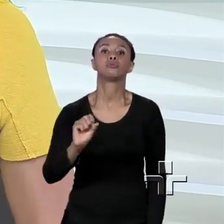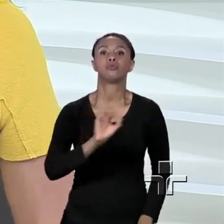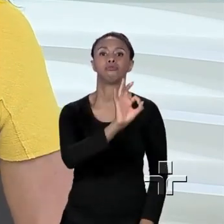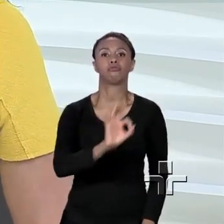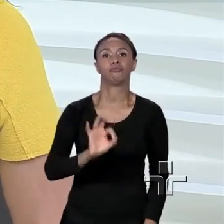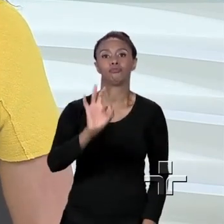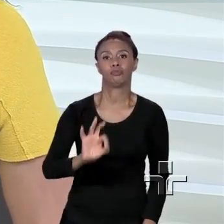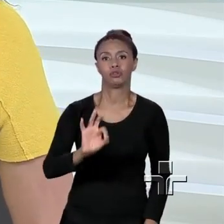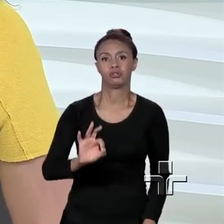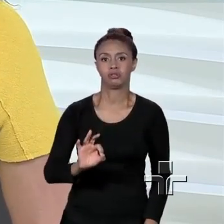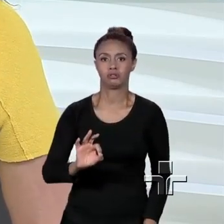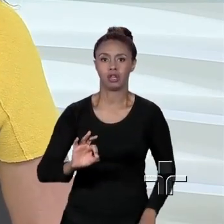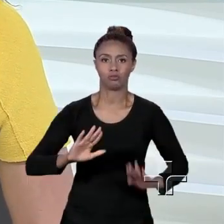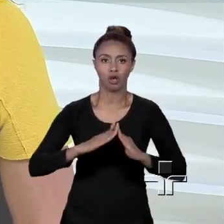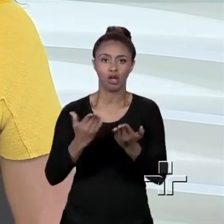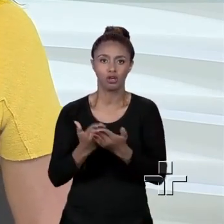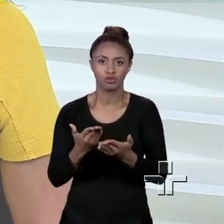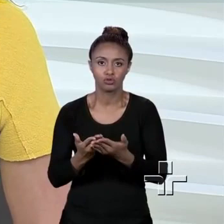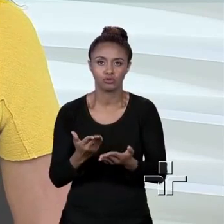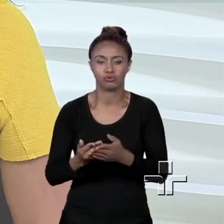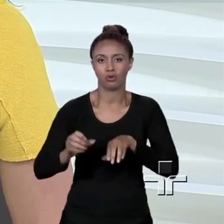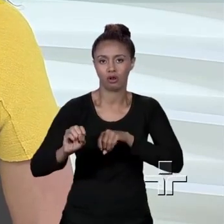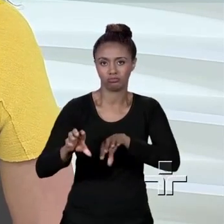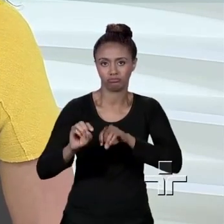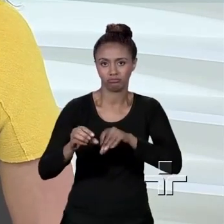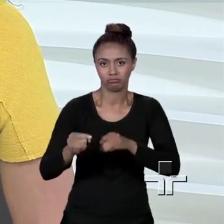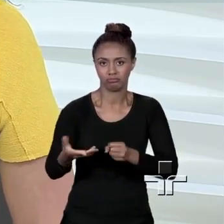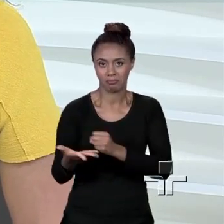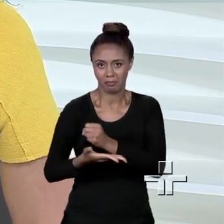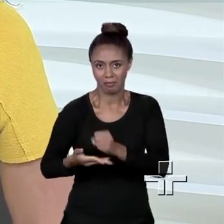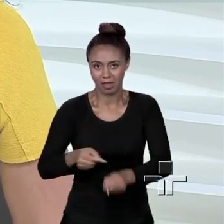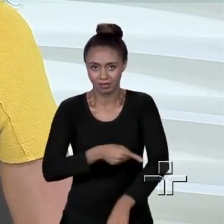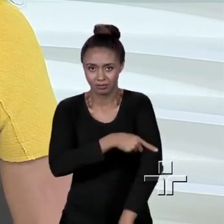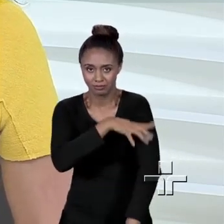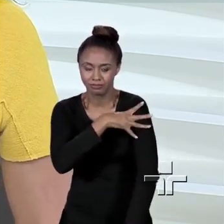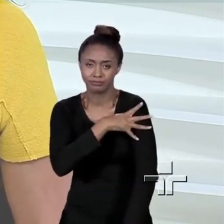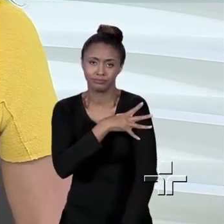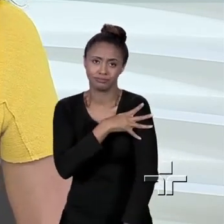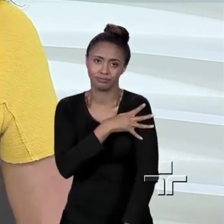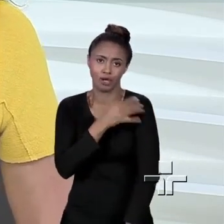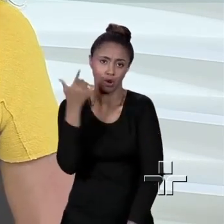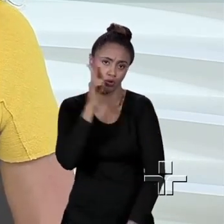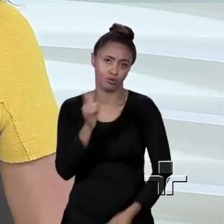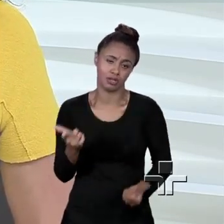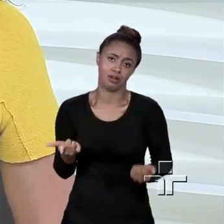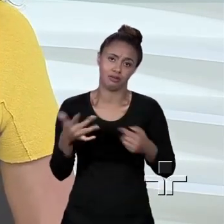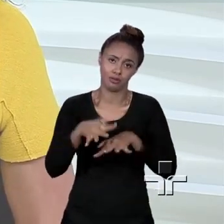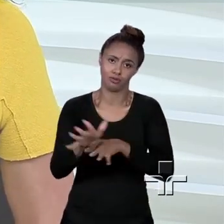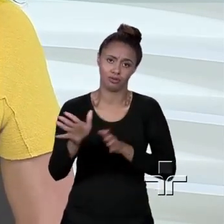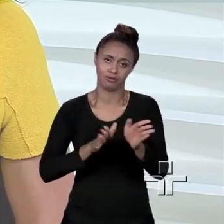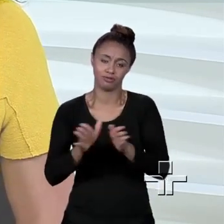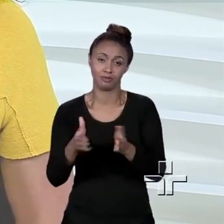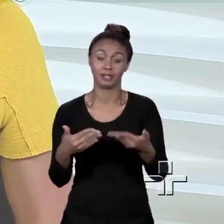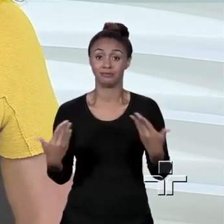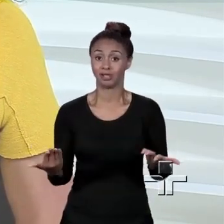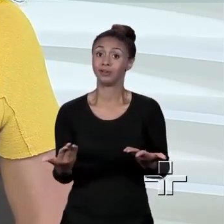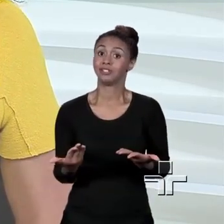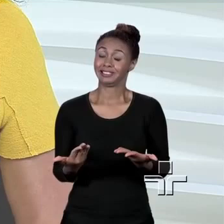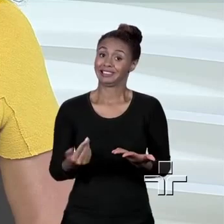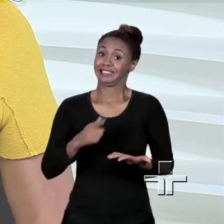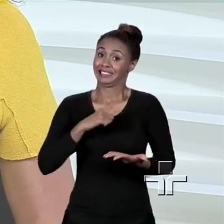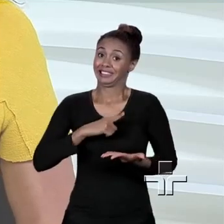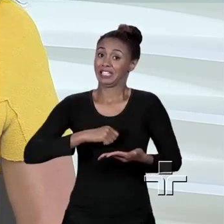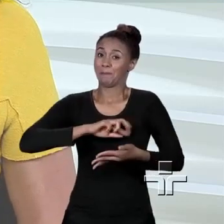básico no Brasil têm acessibilidade. Então, assim, é uma agenda vasta e ainda incluindo as pessoas que